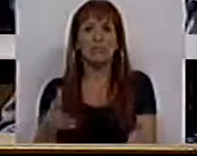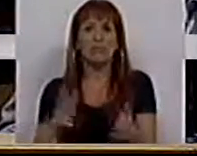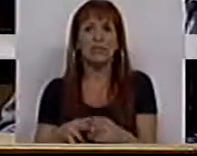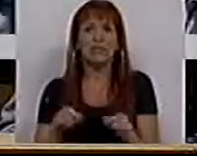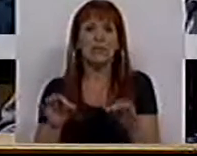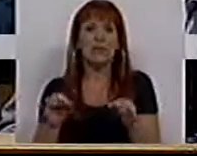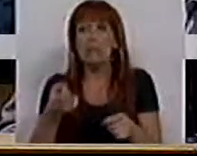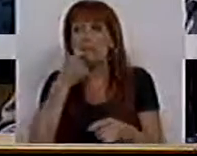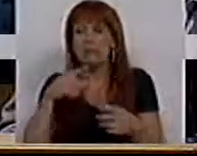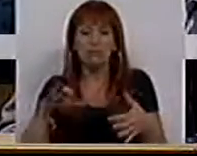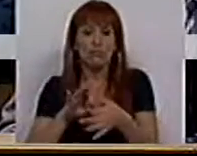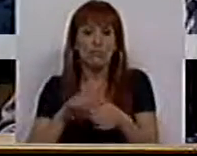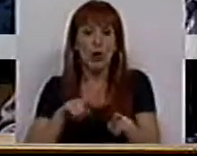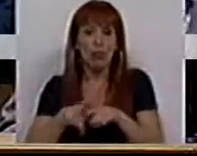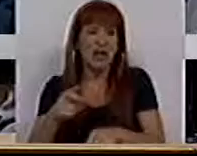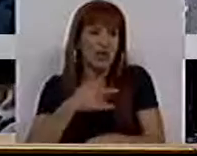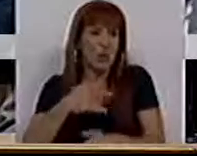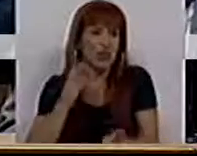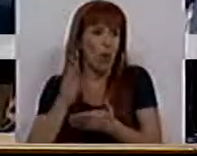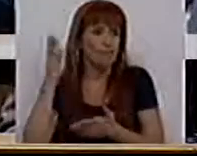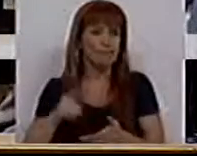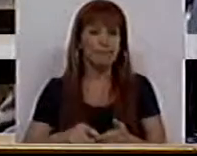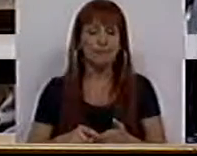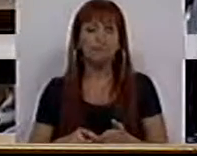verdadeiro paliativo sobre a política de saúde.